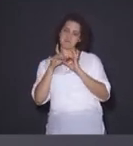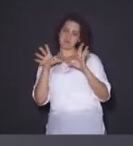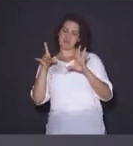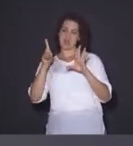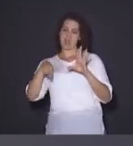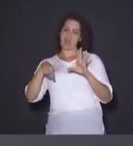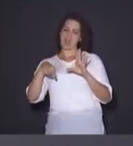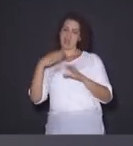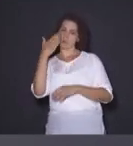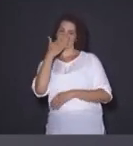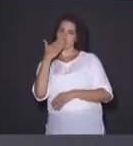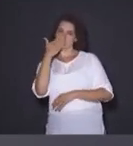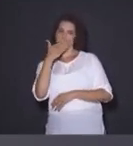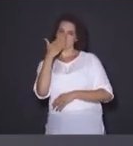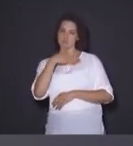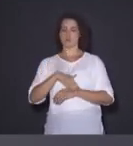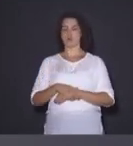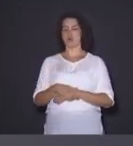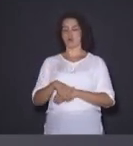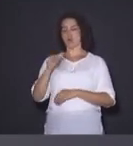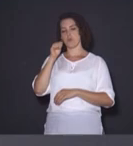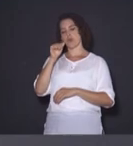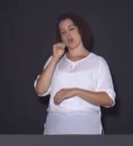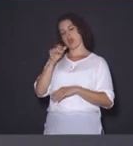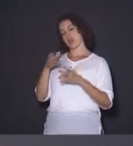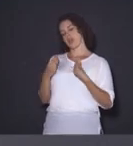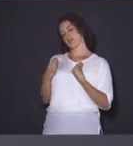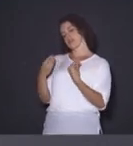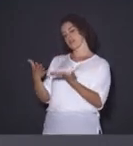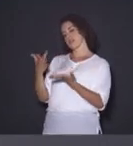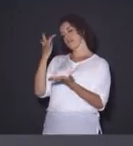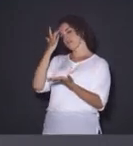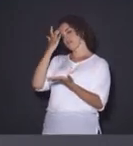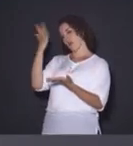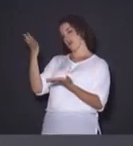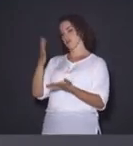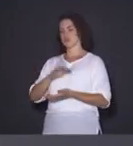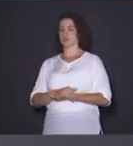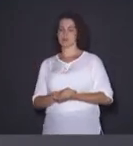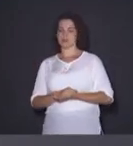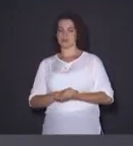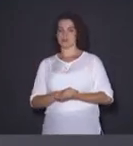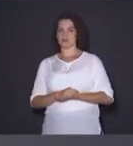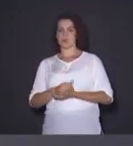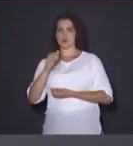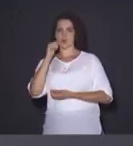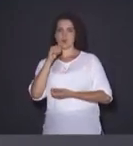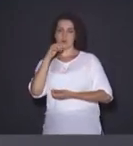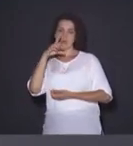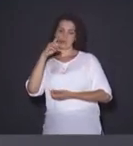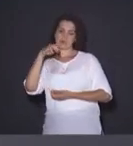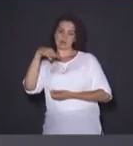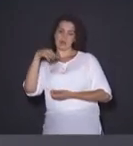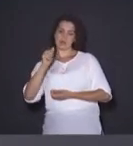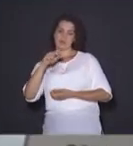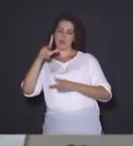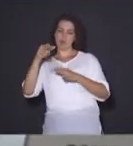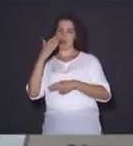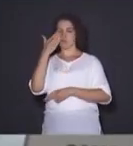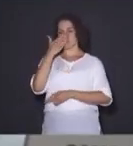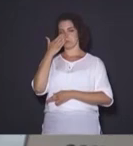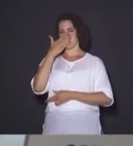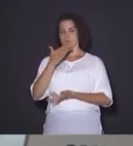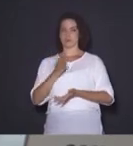barbara aqui se entrega facilmente a mulher mulher dama o mesmo que meretriz mulher das 11 letras